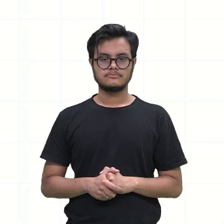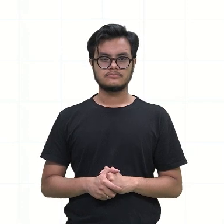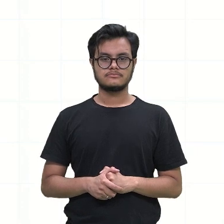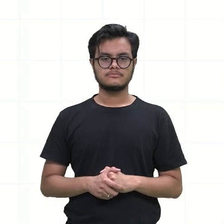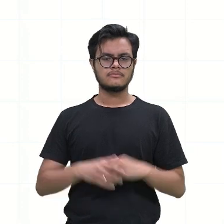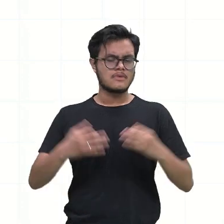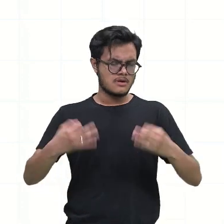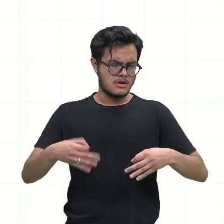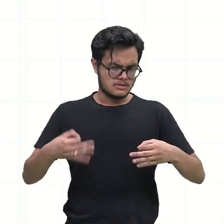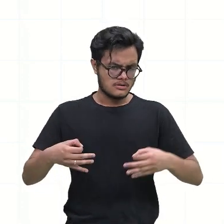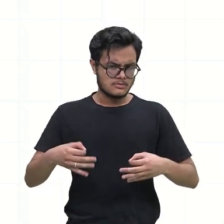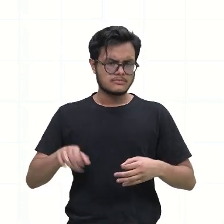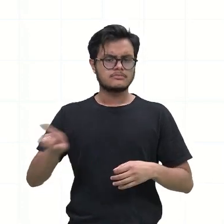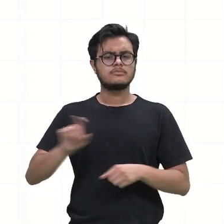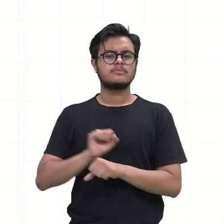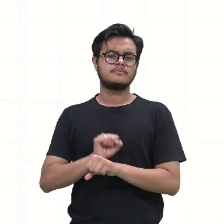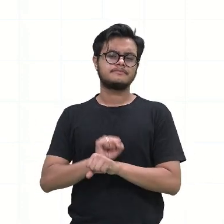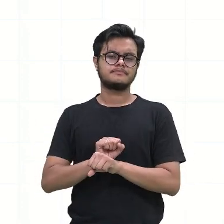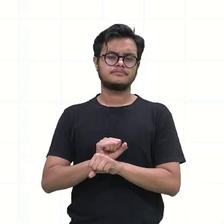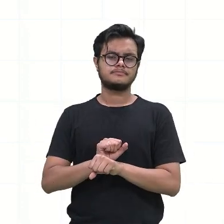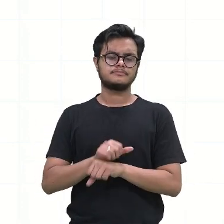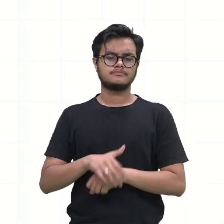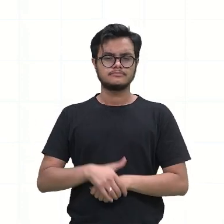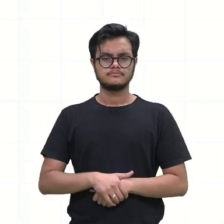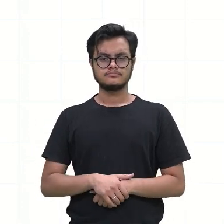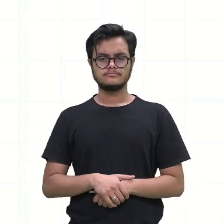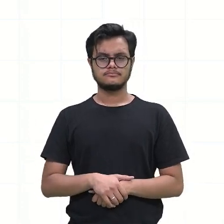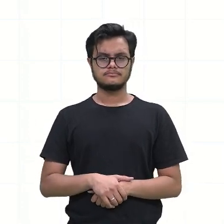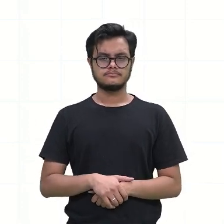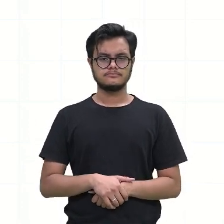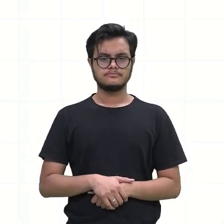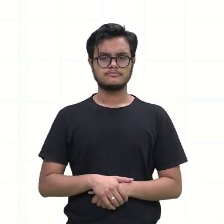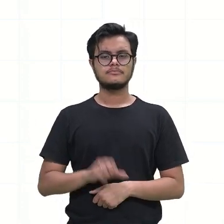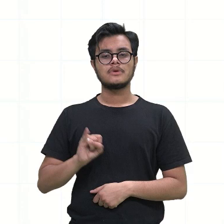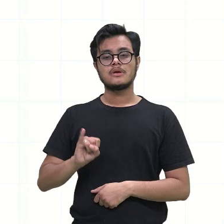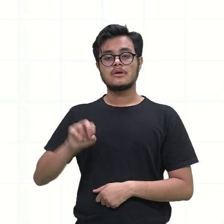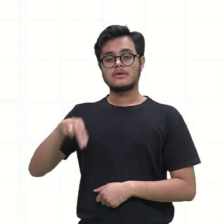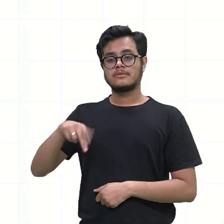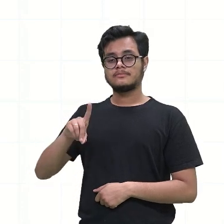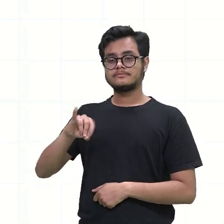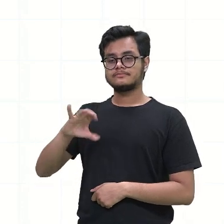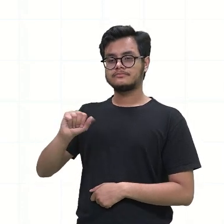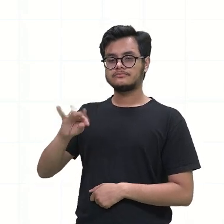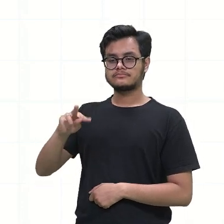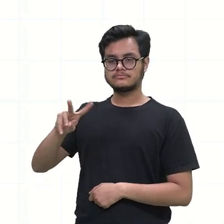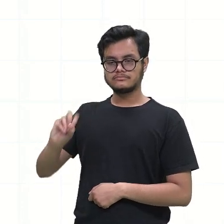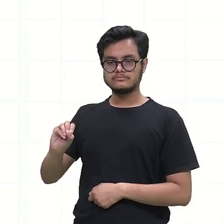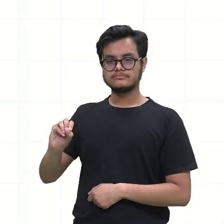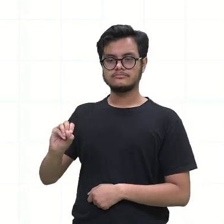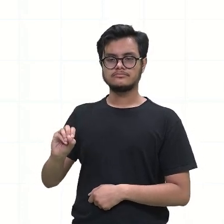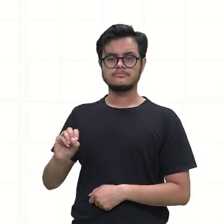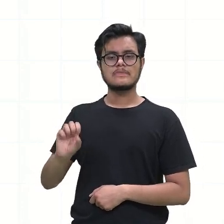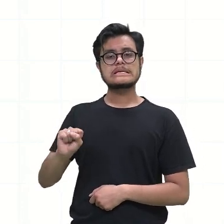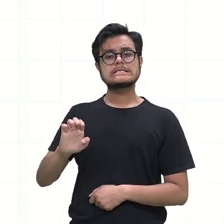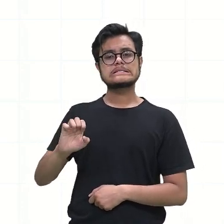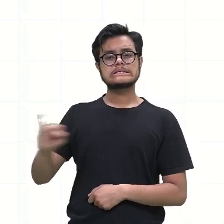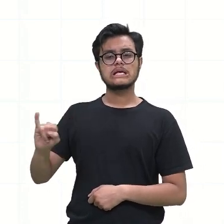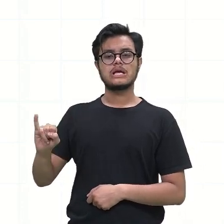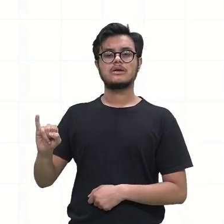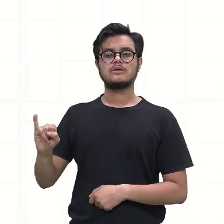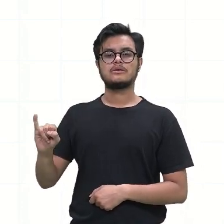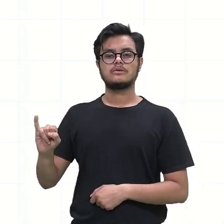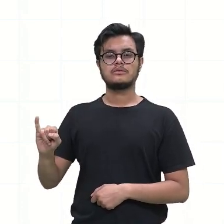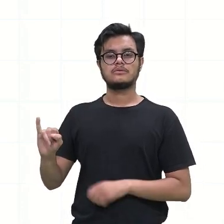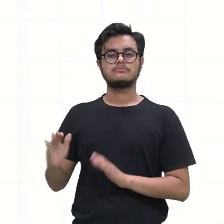né? Certeza, então está no modo indicativo. E sei, verbo